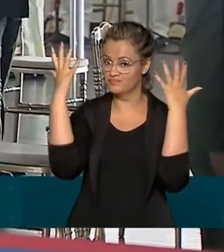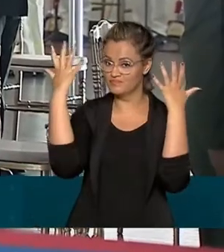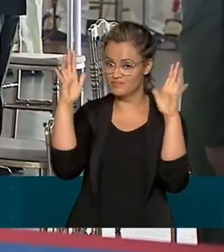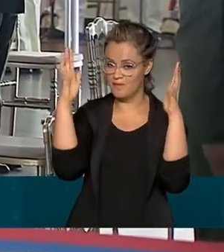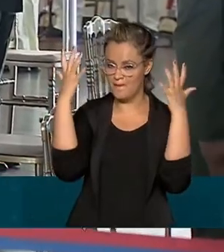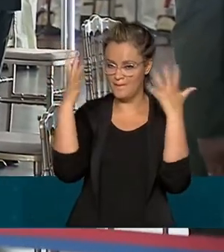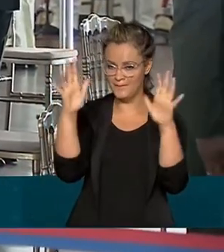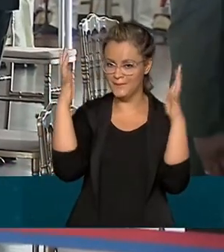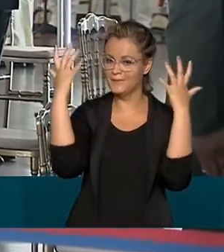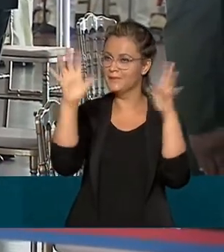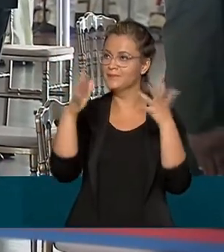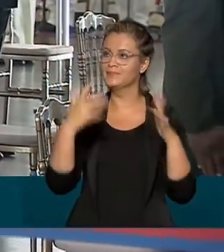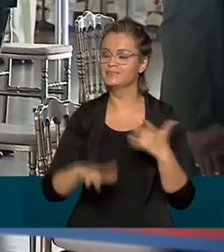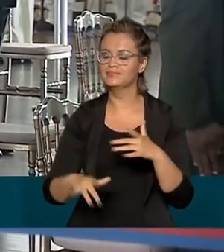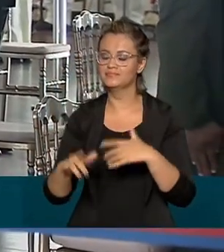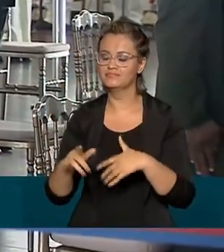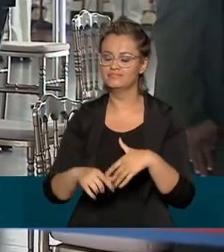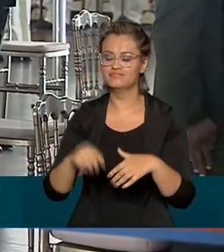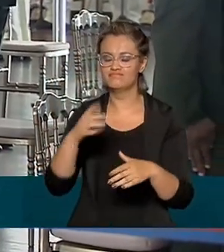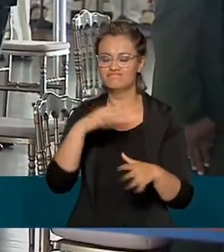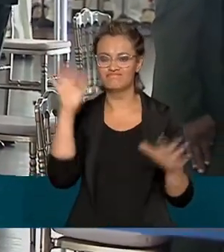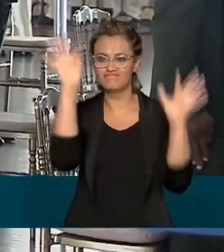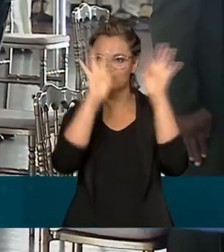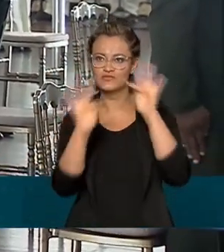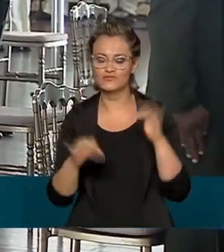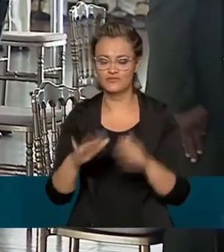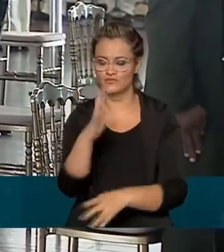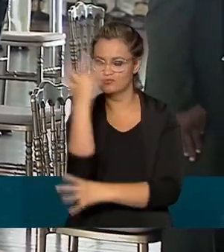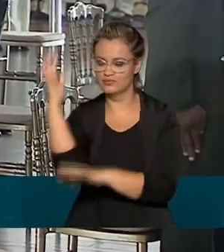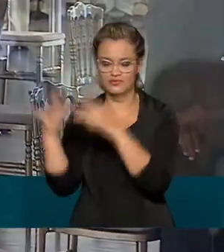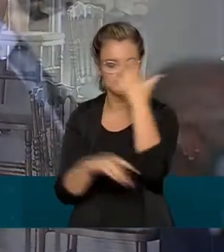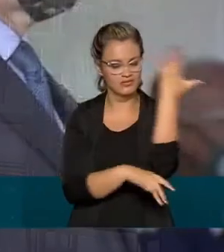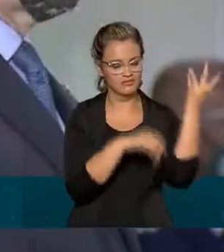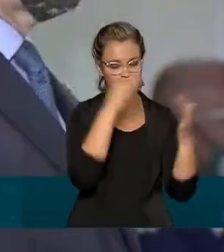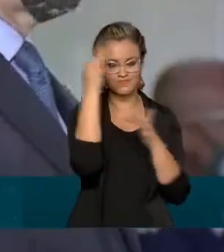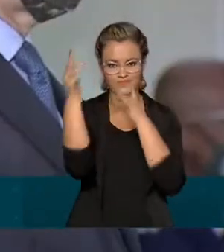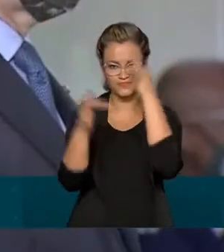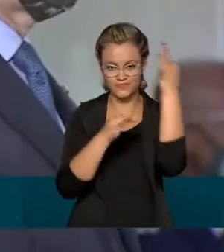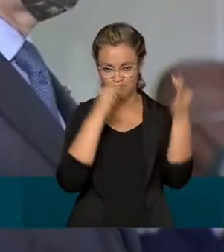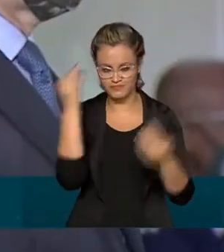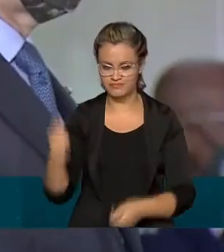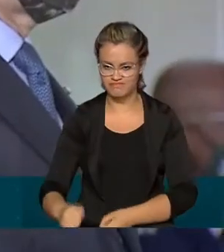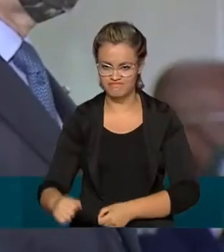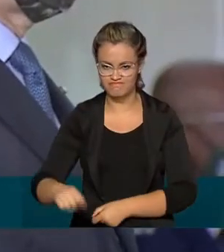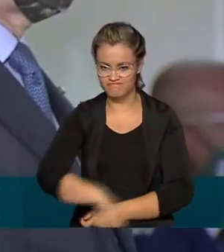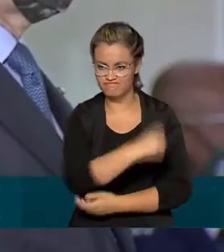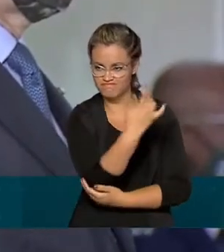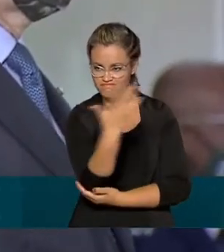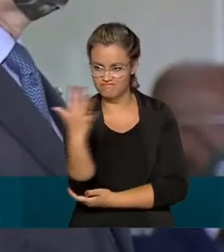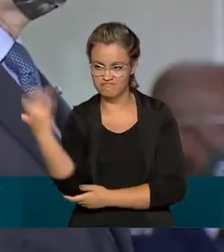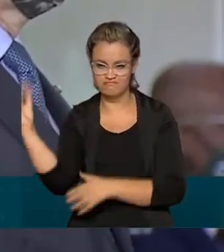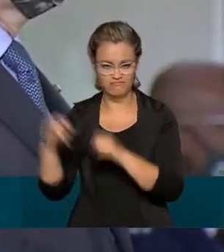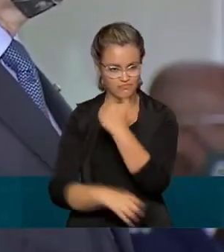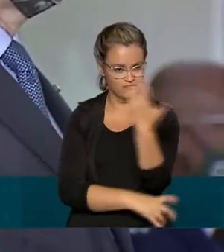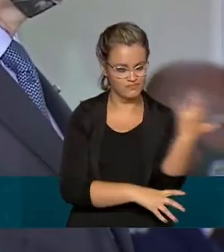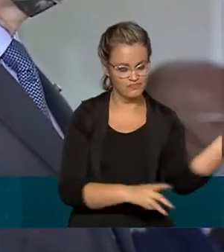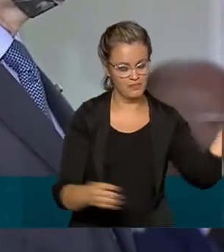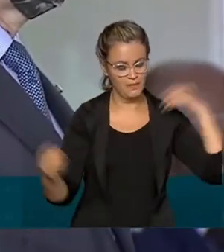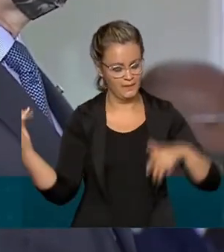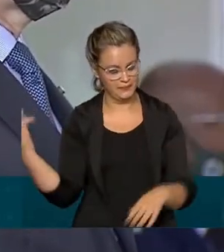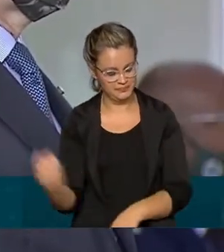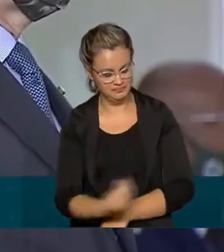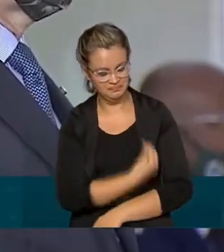terra mais garida, teus sonhos lindos campos têm mais flores,